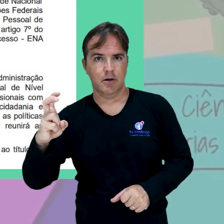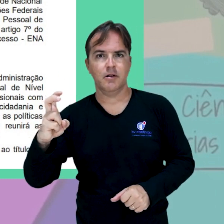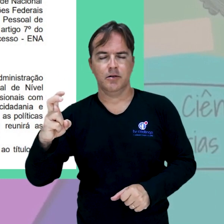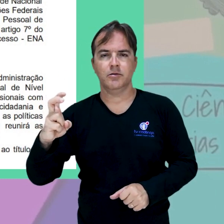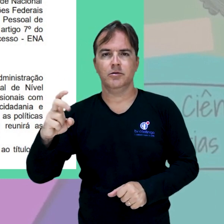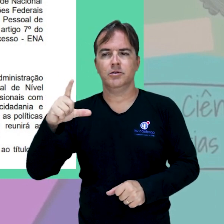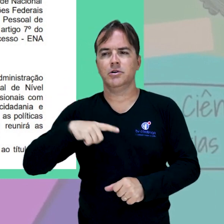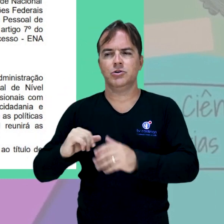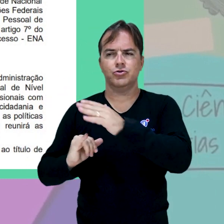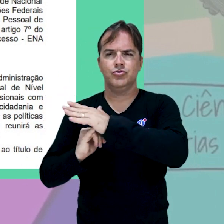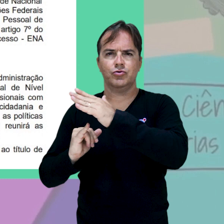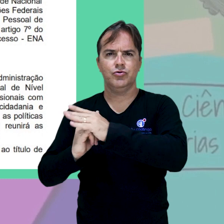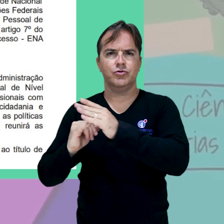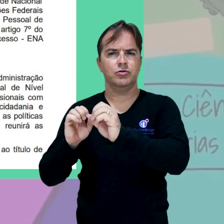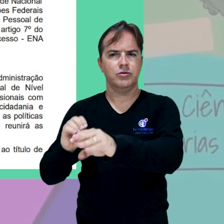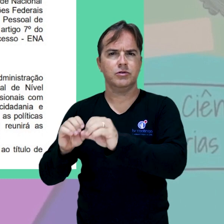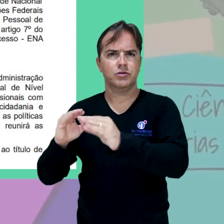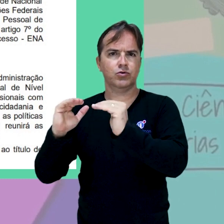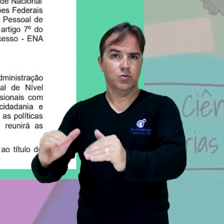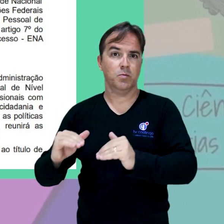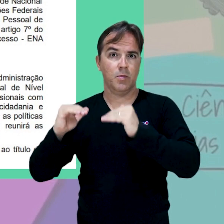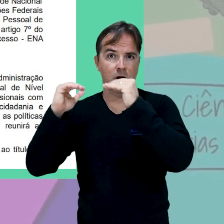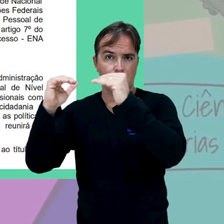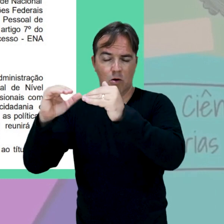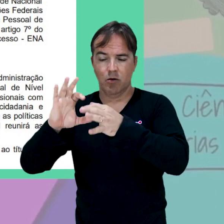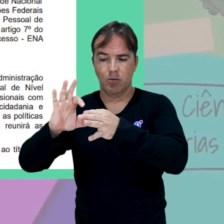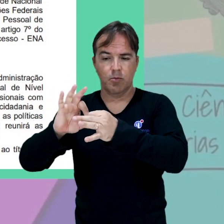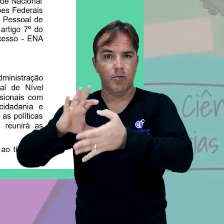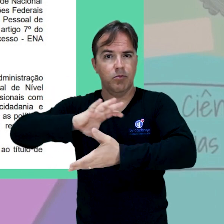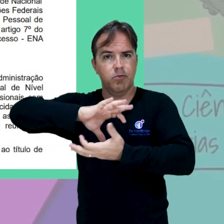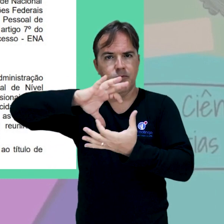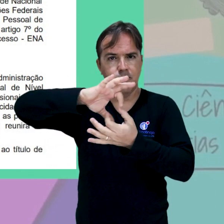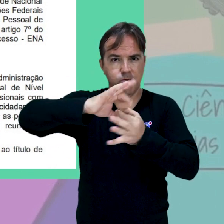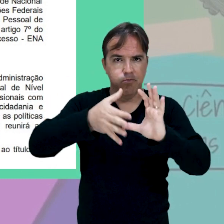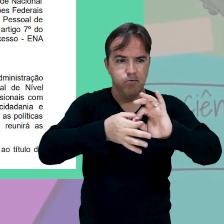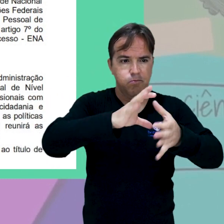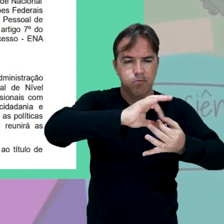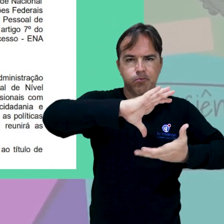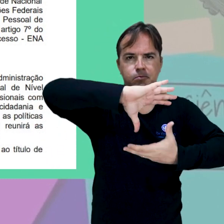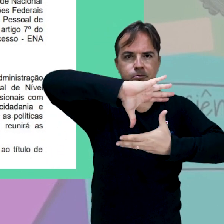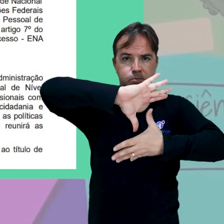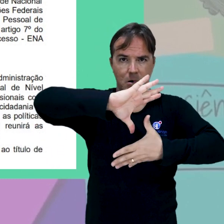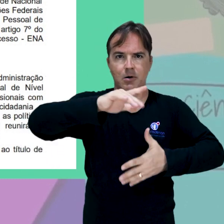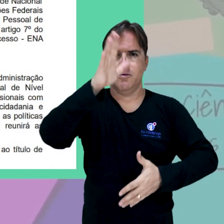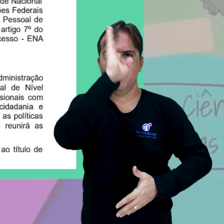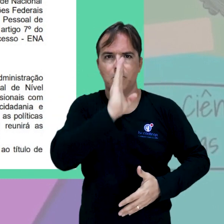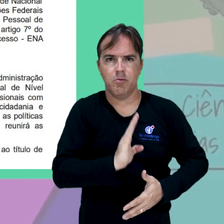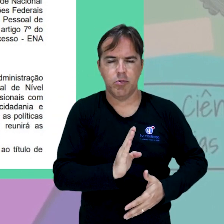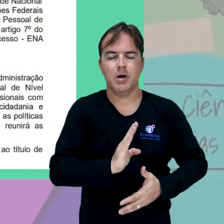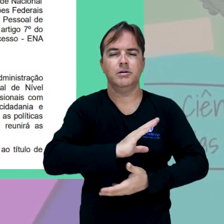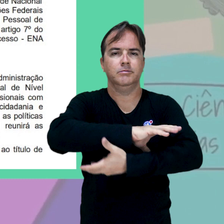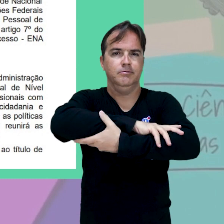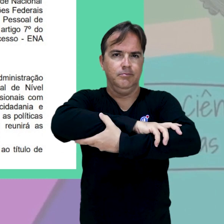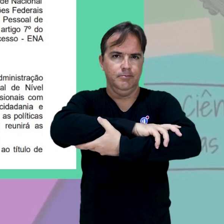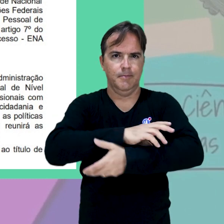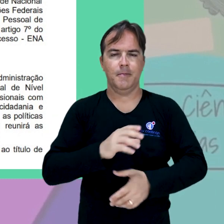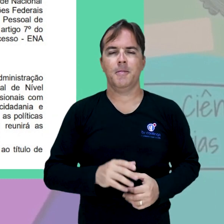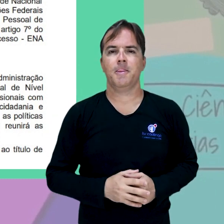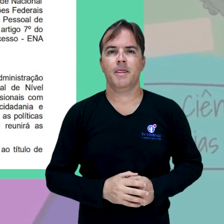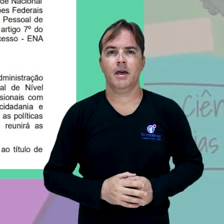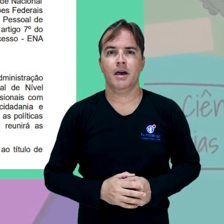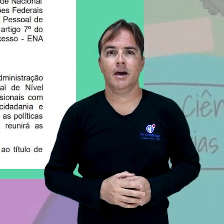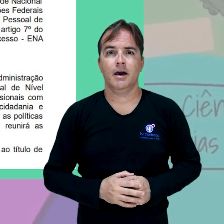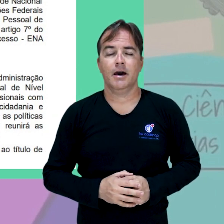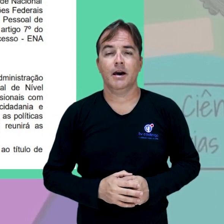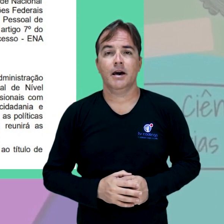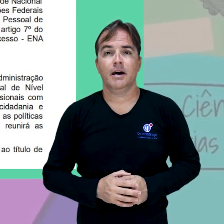instituições federais de ensino superior, associadas à rede PROFIAP, como a Univasf. Para se inscrever, o